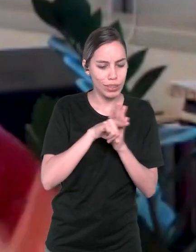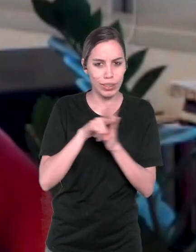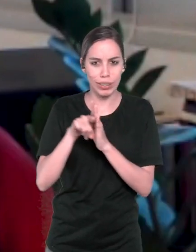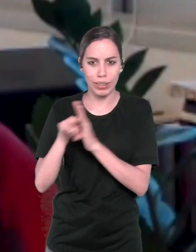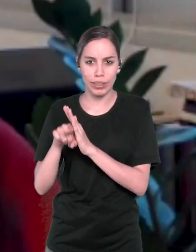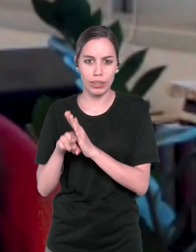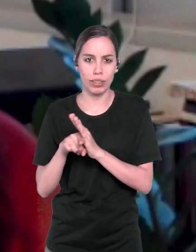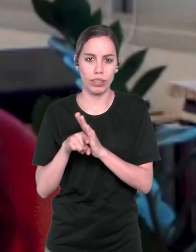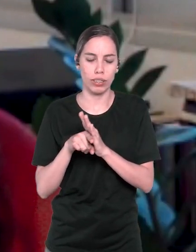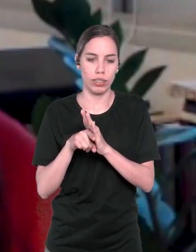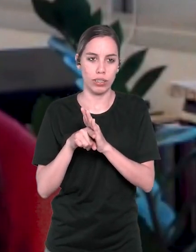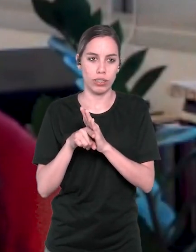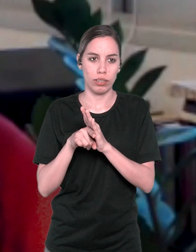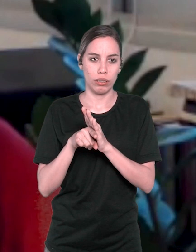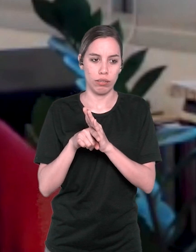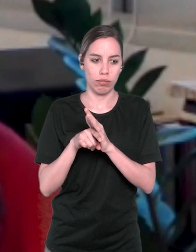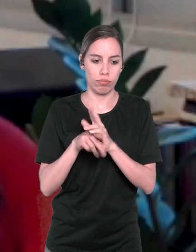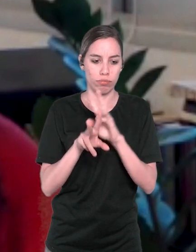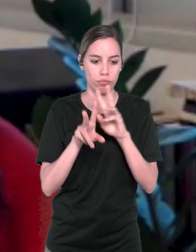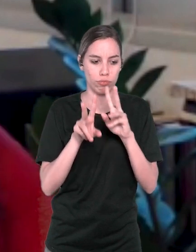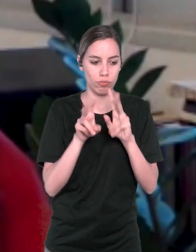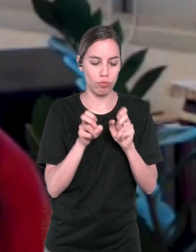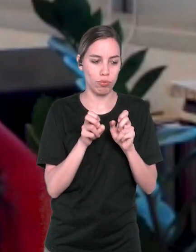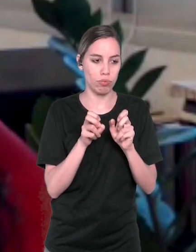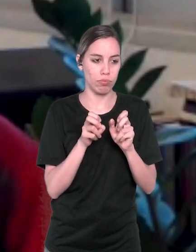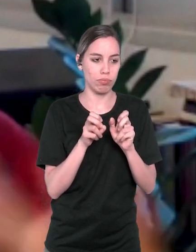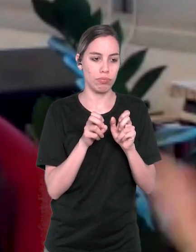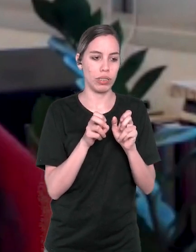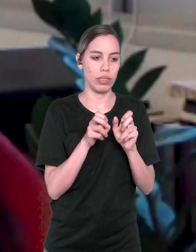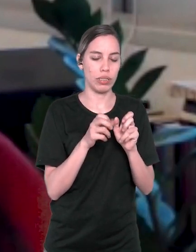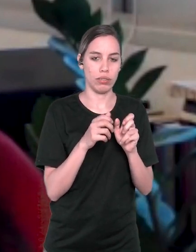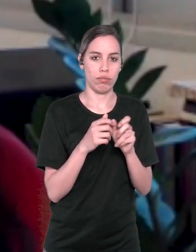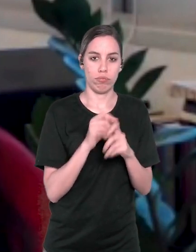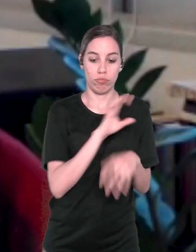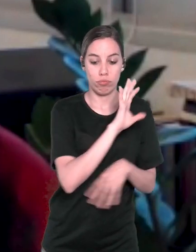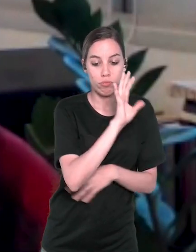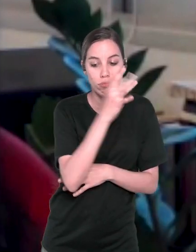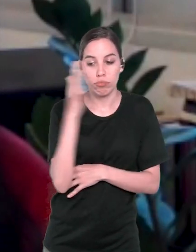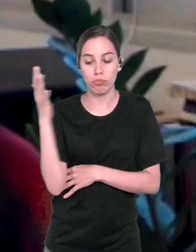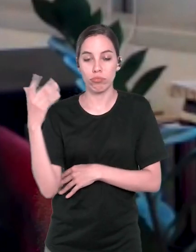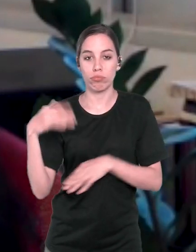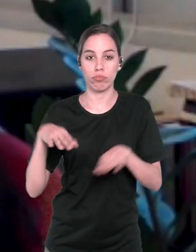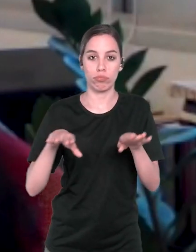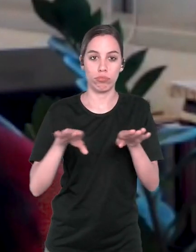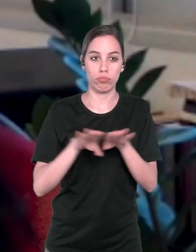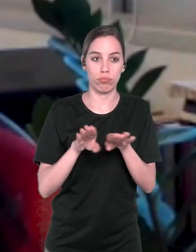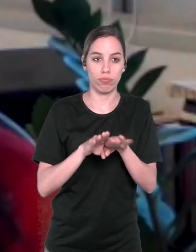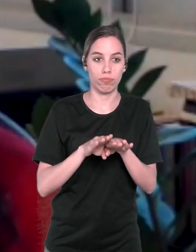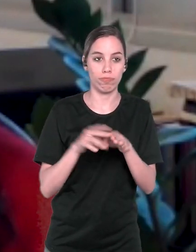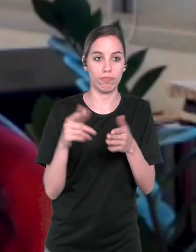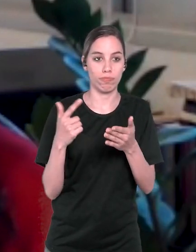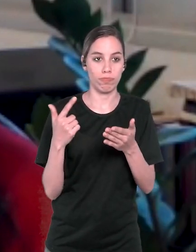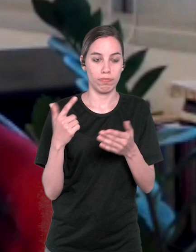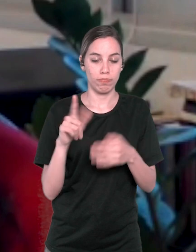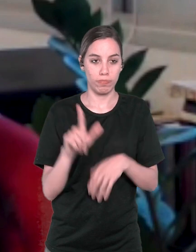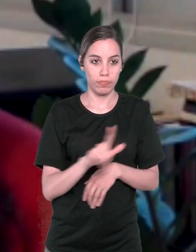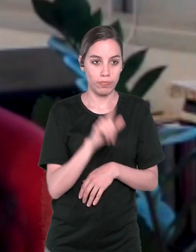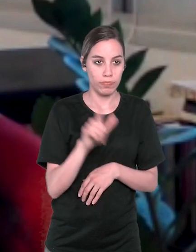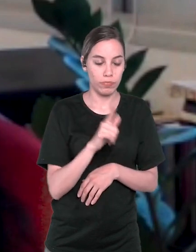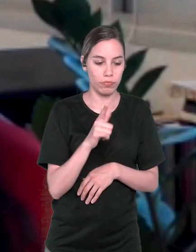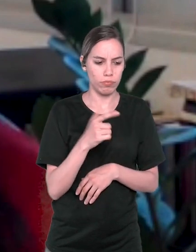antigas, as enciclopédias da natureza, e encontrar assim, uma série de